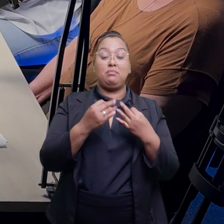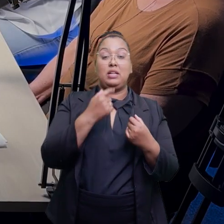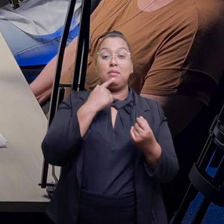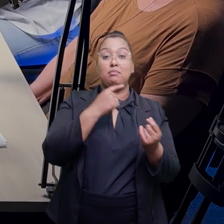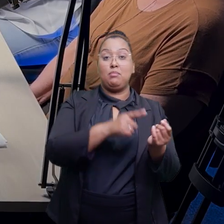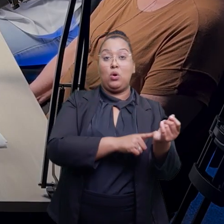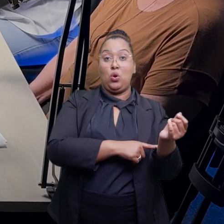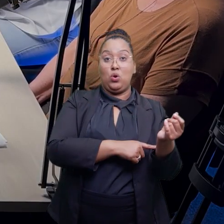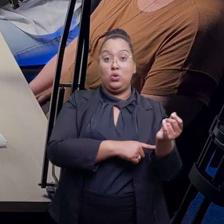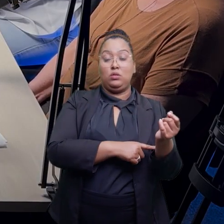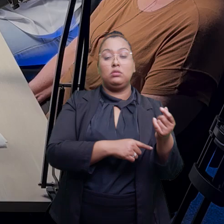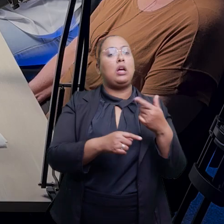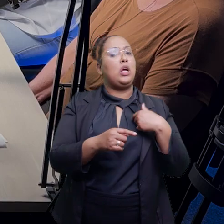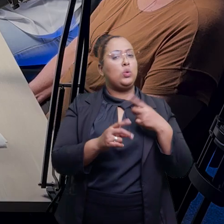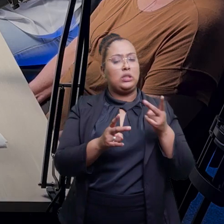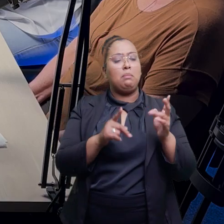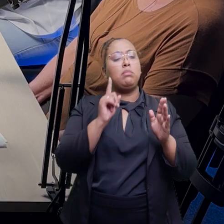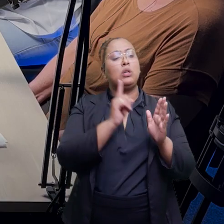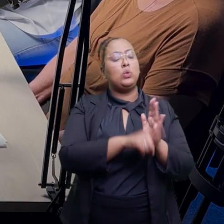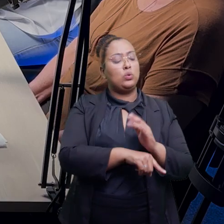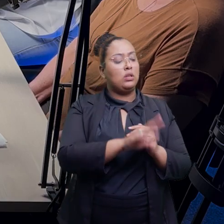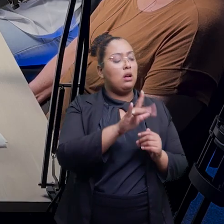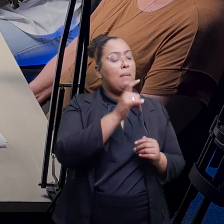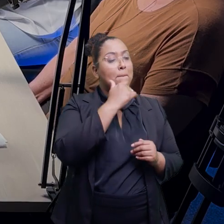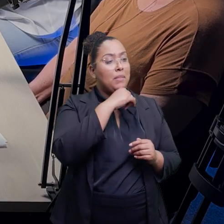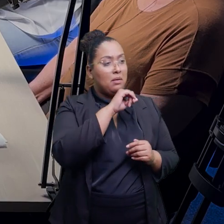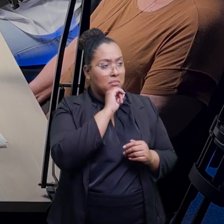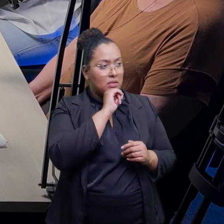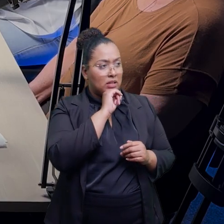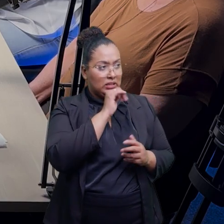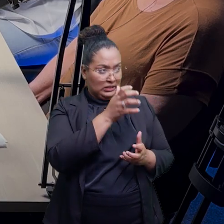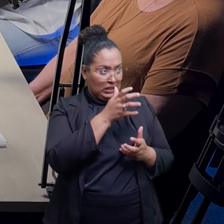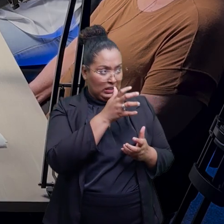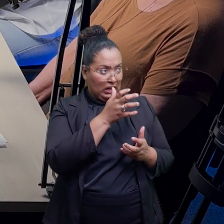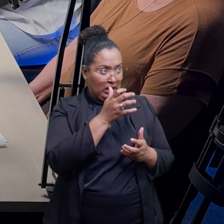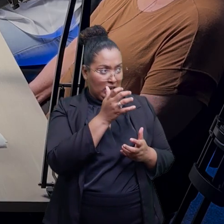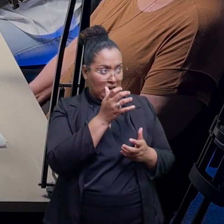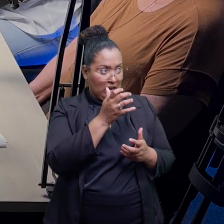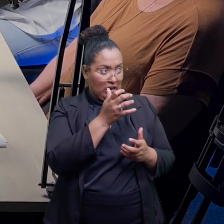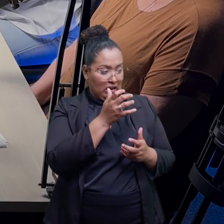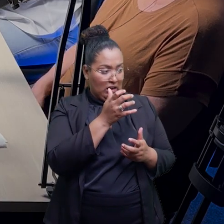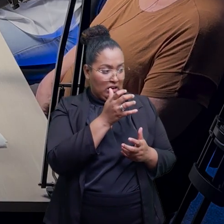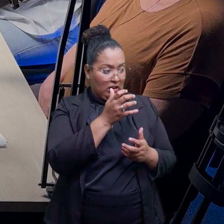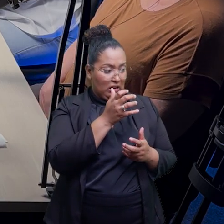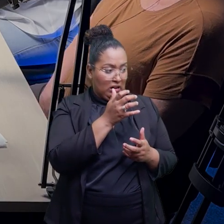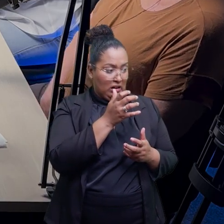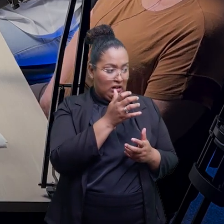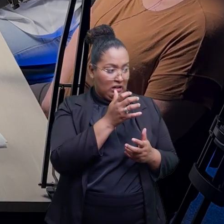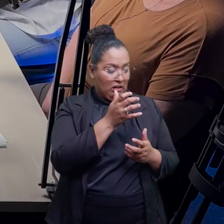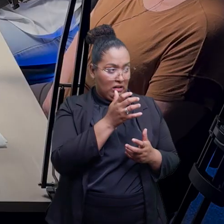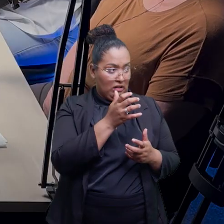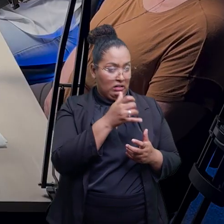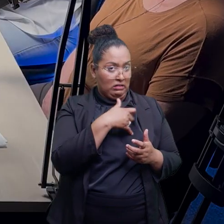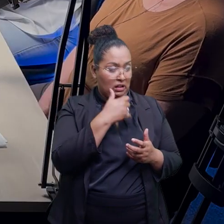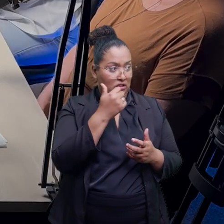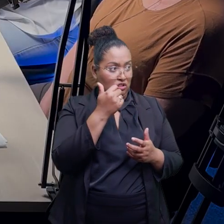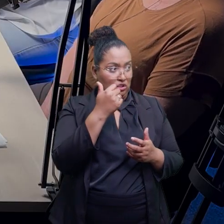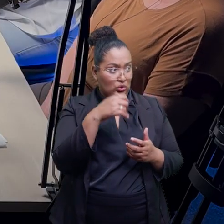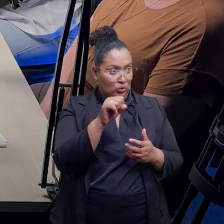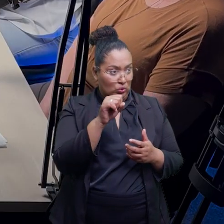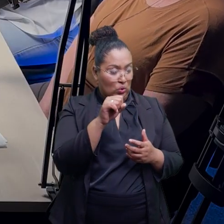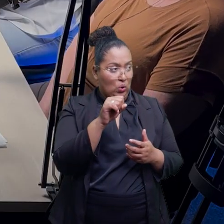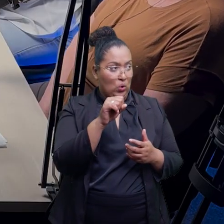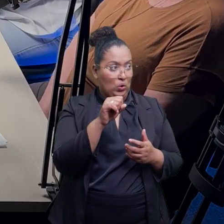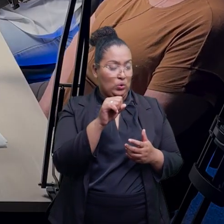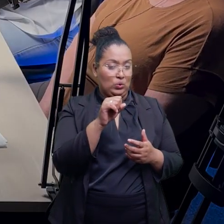biológica, se a mãe, via de regra, né, quer deixar algum recado, né, fala assim, você quer, após os 18